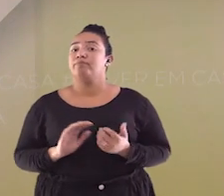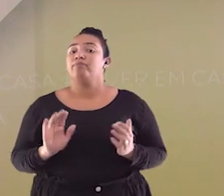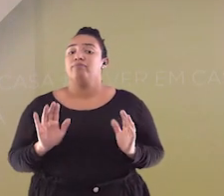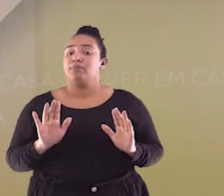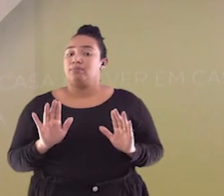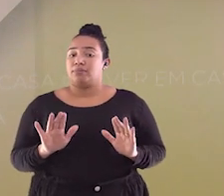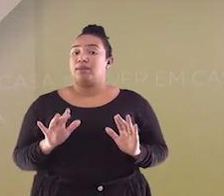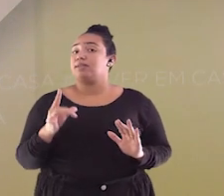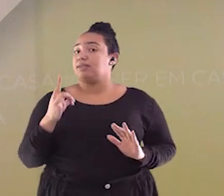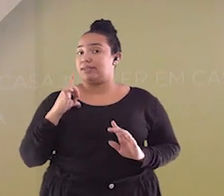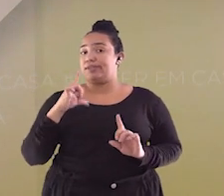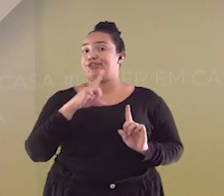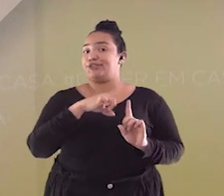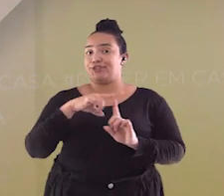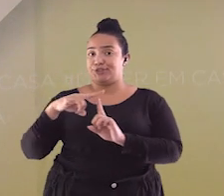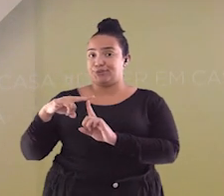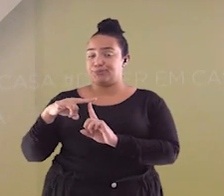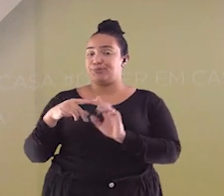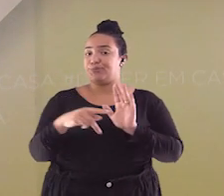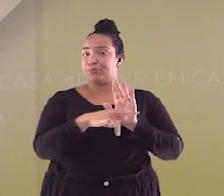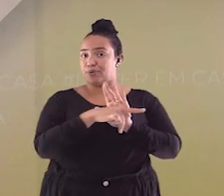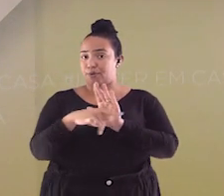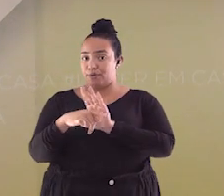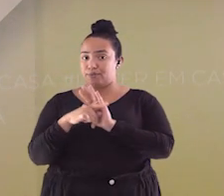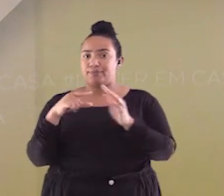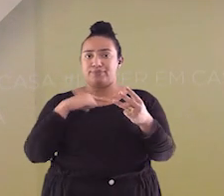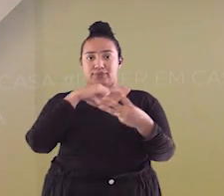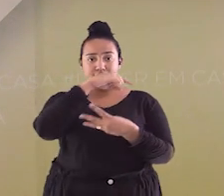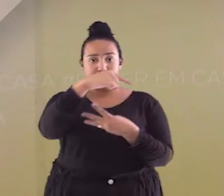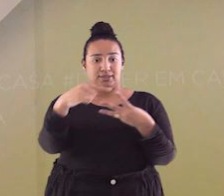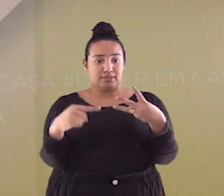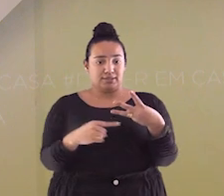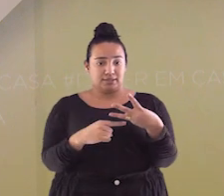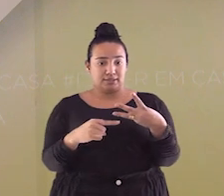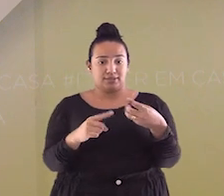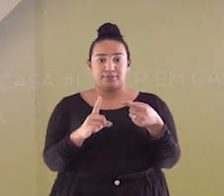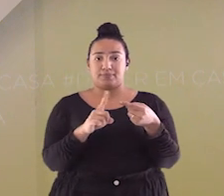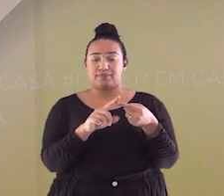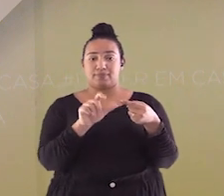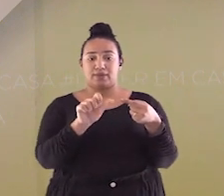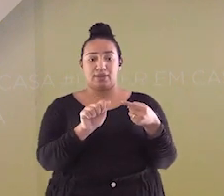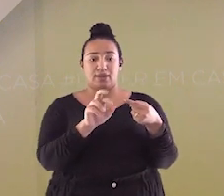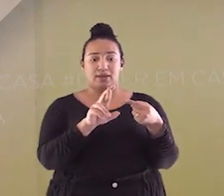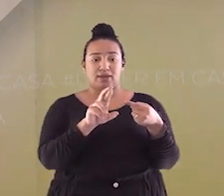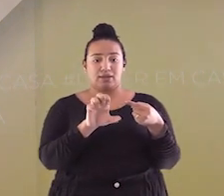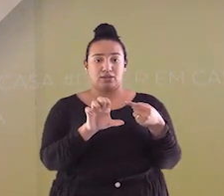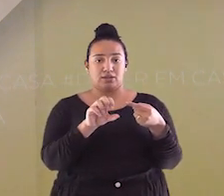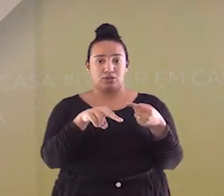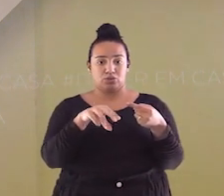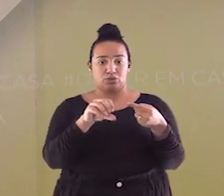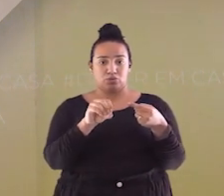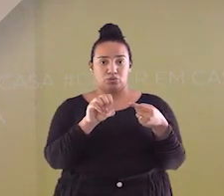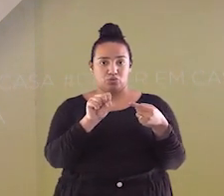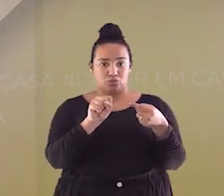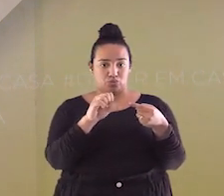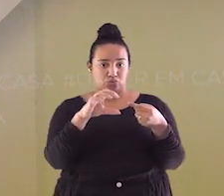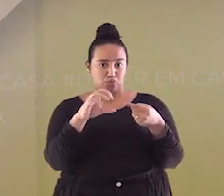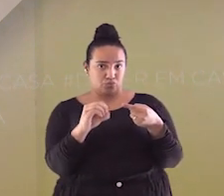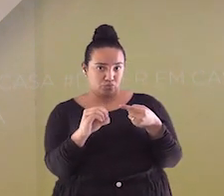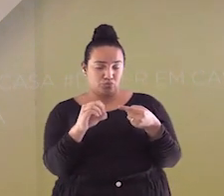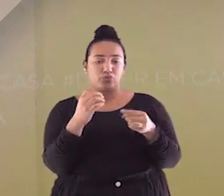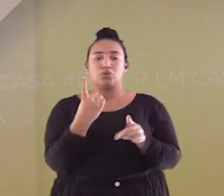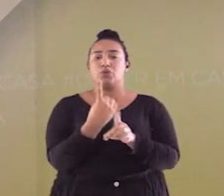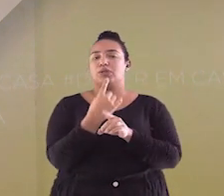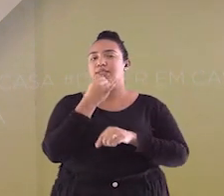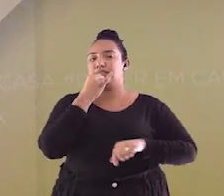Porém, os solos são diferentes. Existem 3 tipos de solo. O solo arenoso, que é esse aqui, que a gente